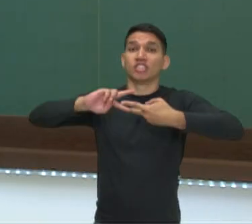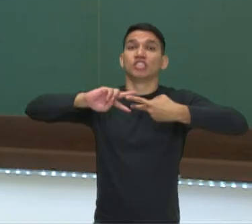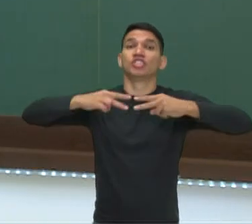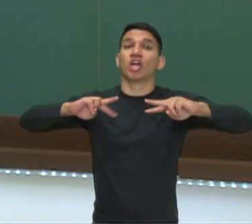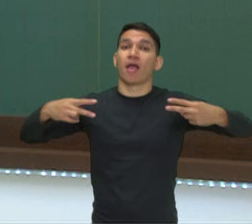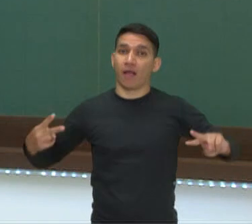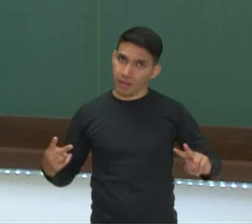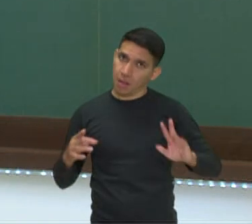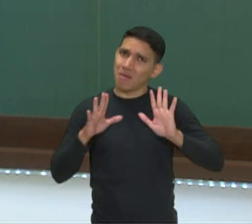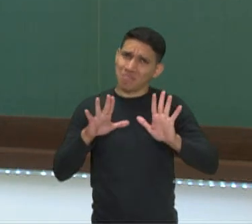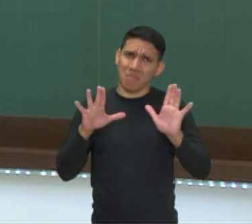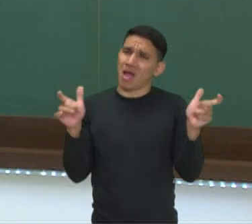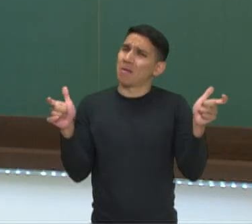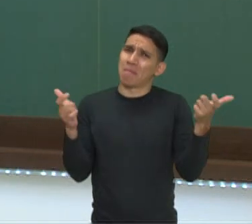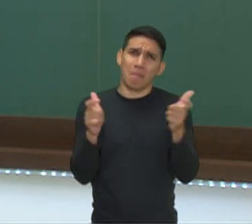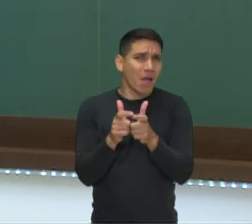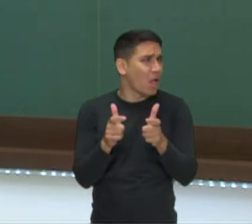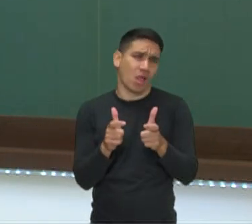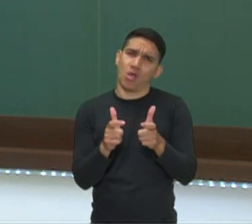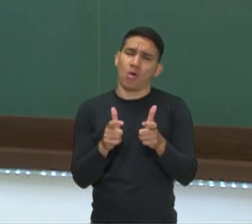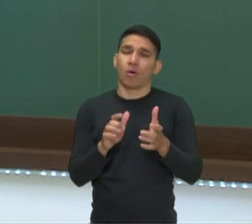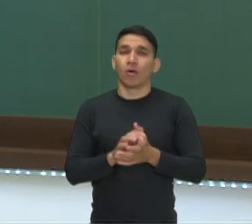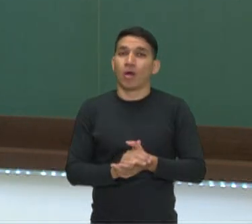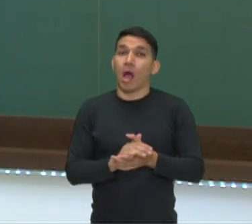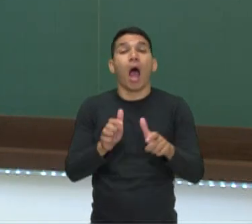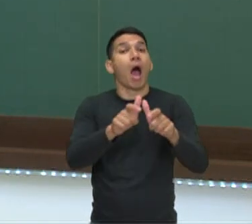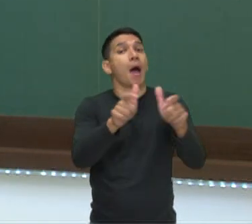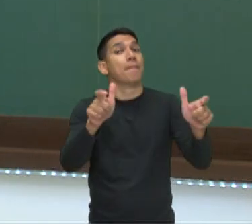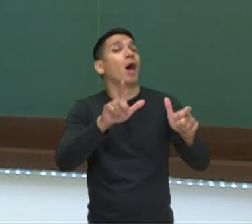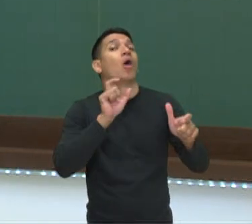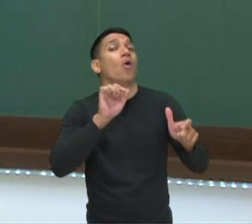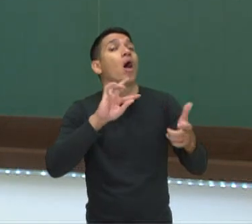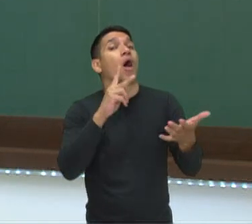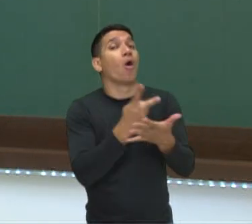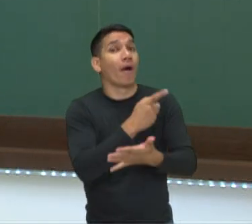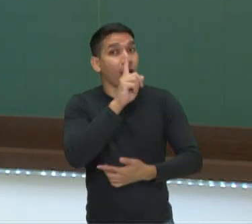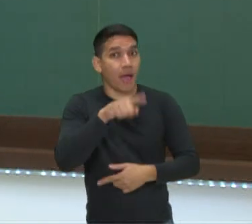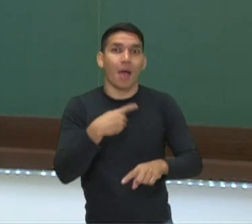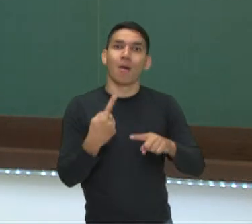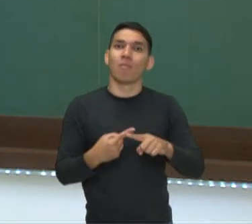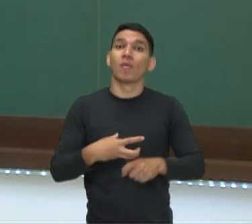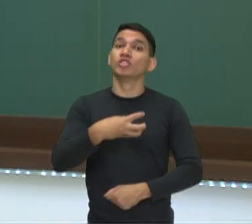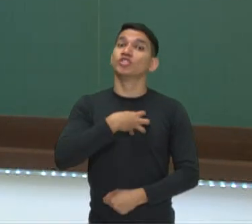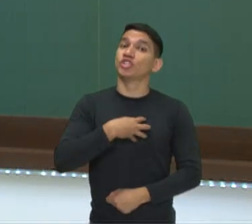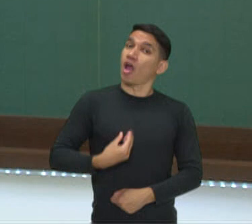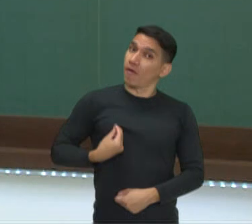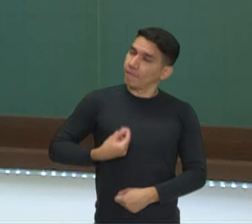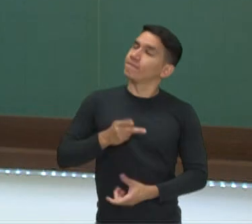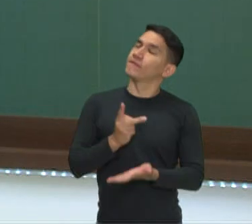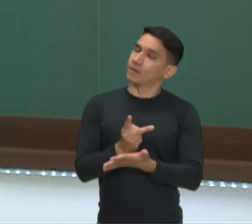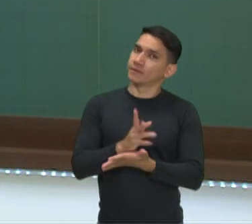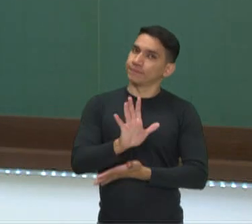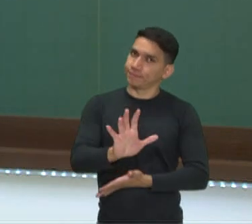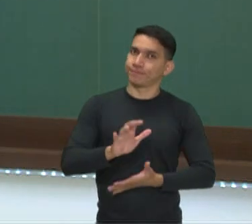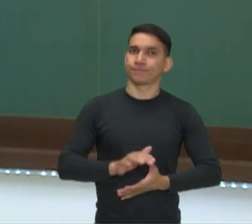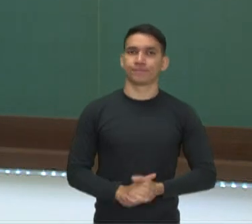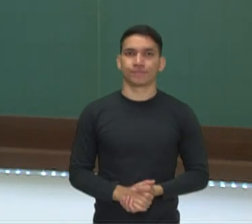é muito menor a proporção. Geralmente tem mais a ver com o nosso estilo de vida realmente.